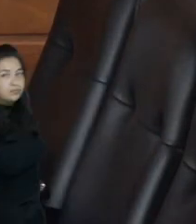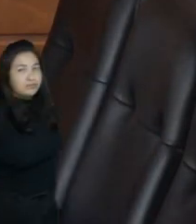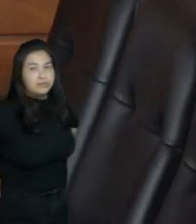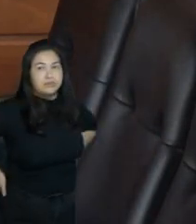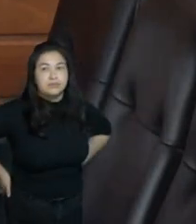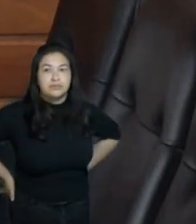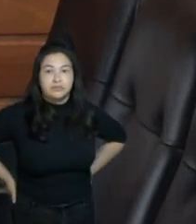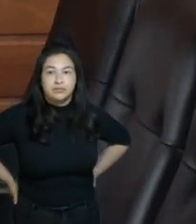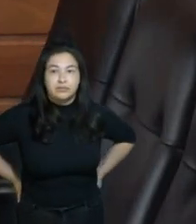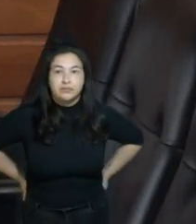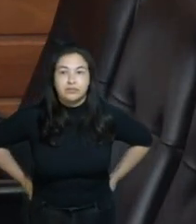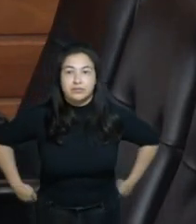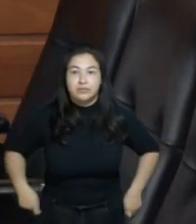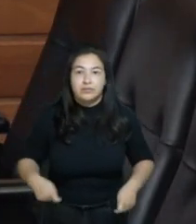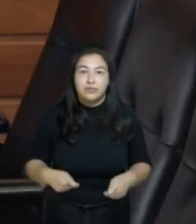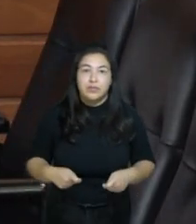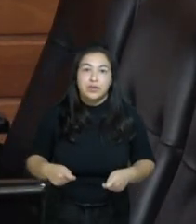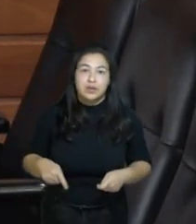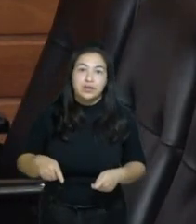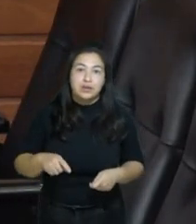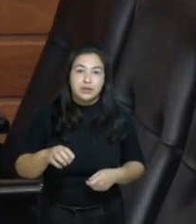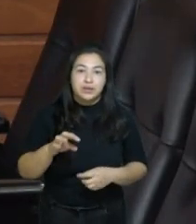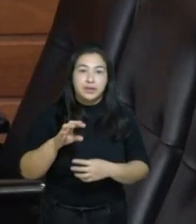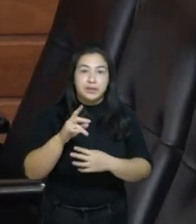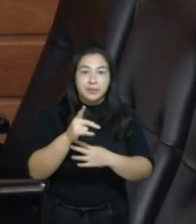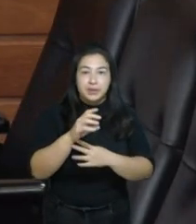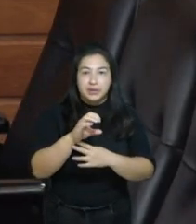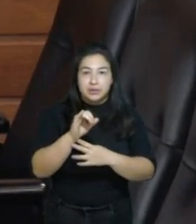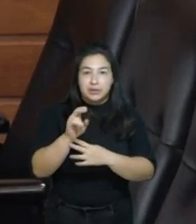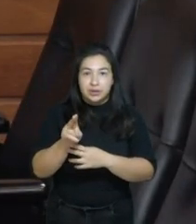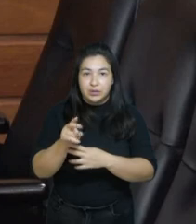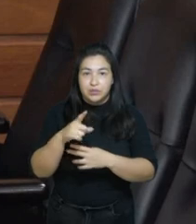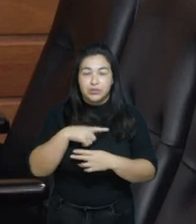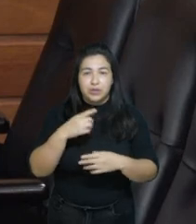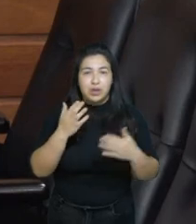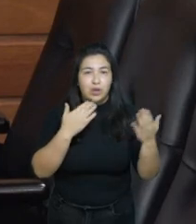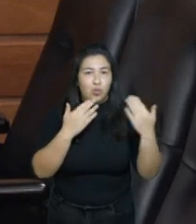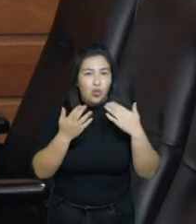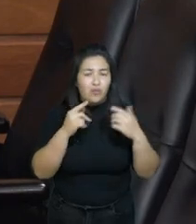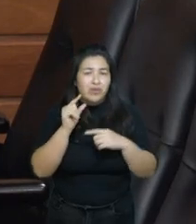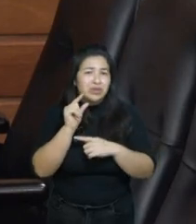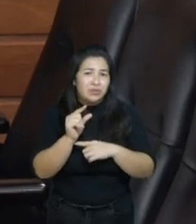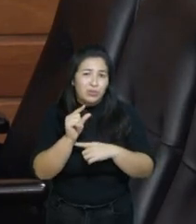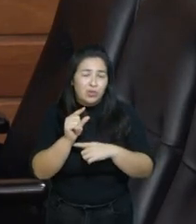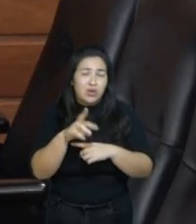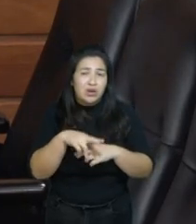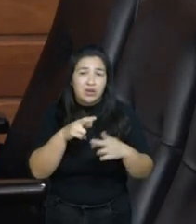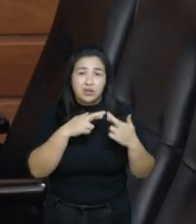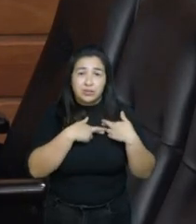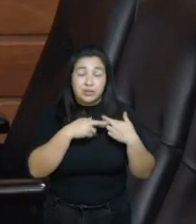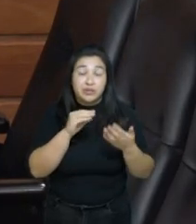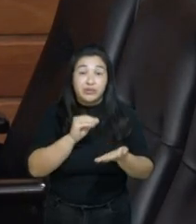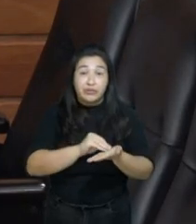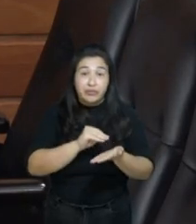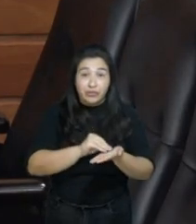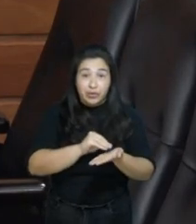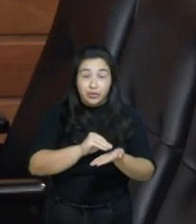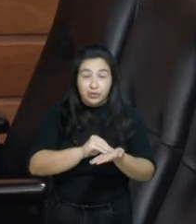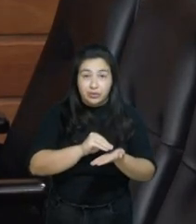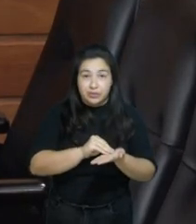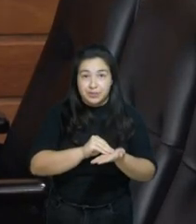TCU. Né? A gente provoca pouco o TCU nesse diálogo, e eu acho que é uma... irresponsabilidade